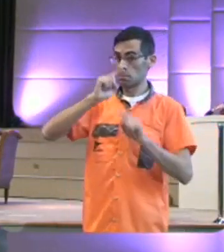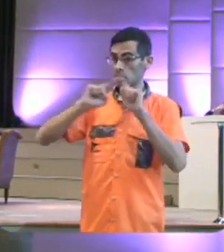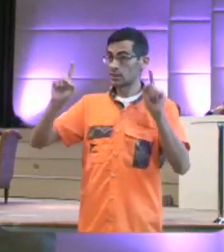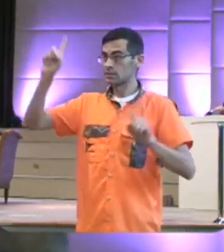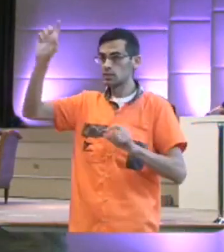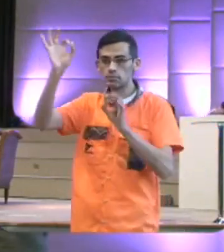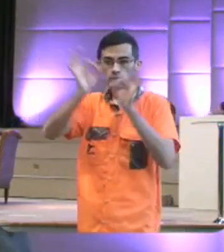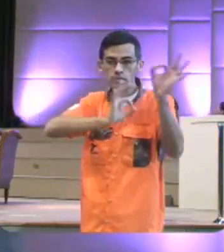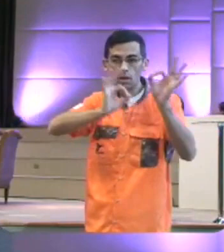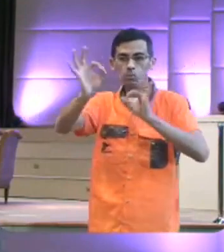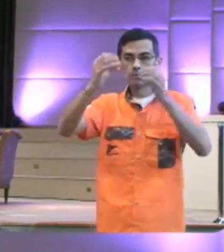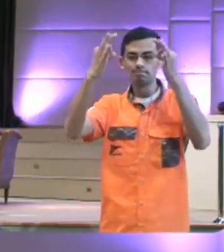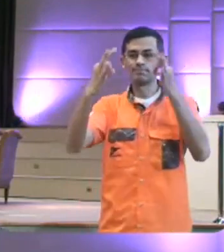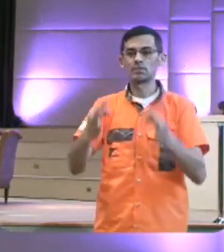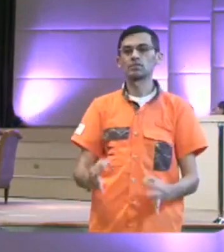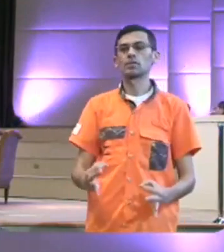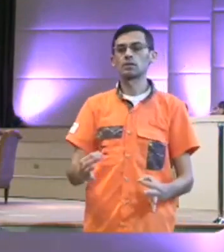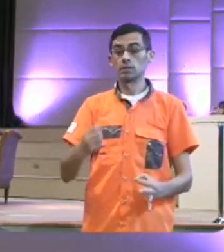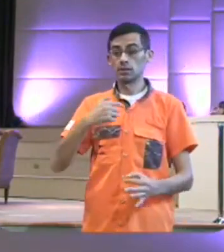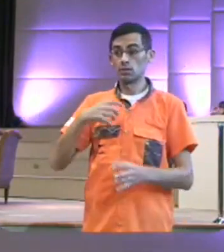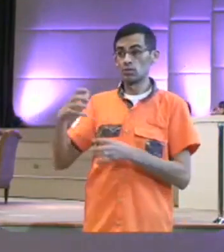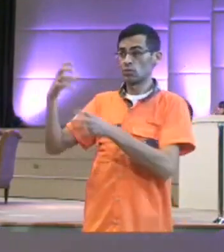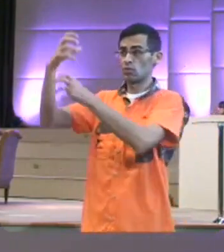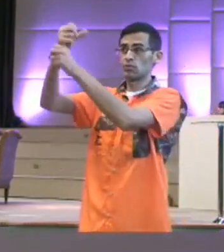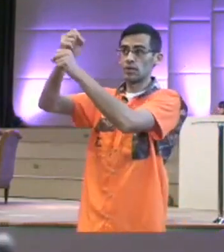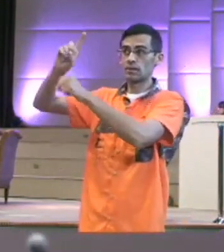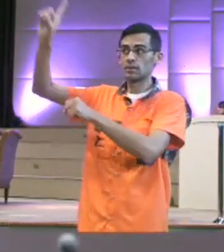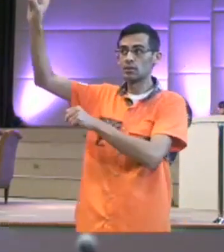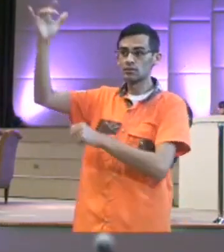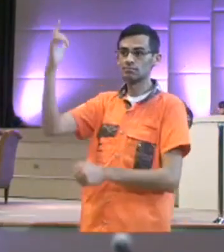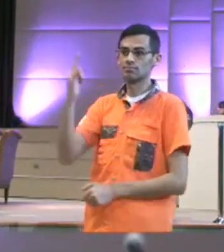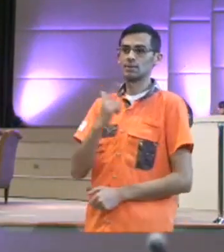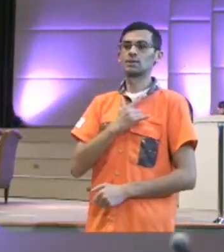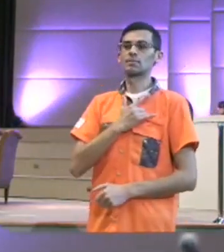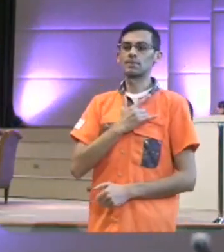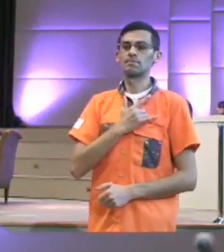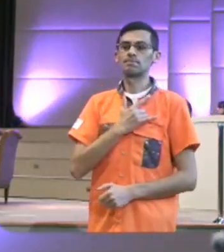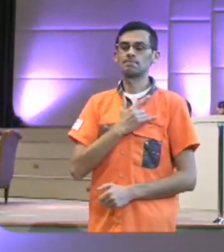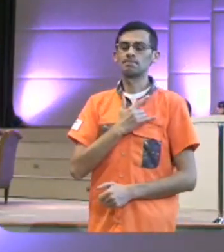plano. E eu vou confiar nesse Deus que me ama.